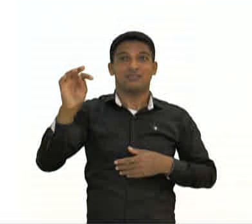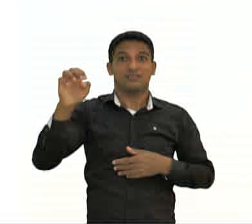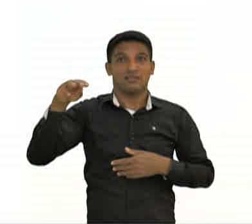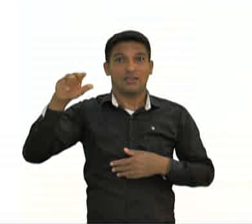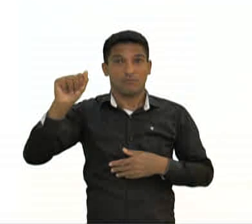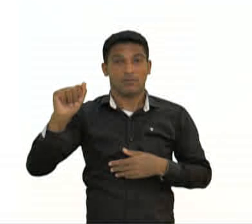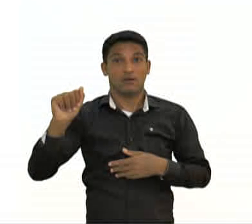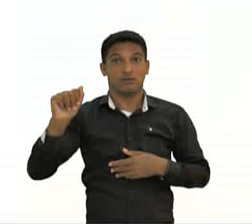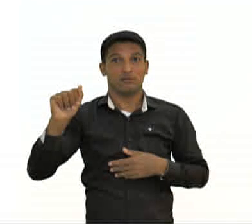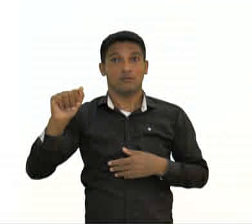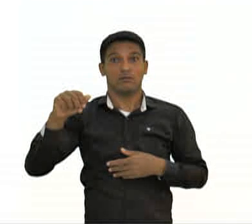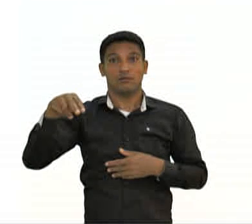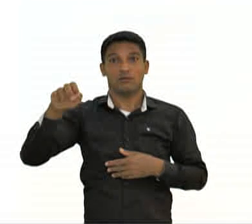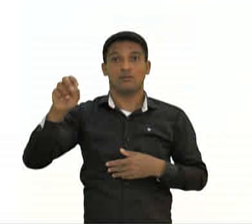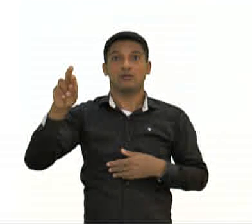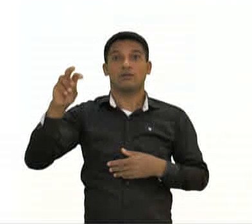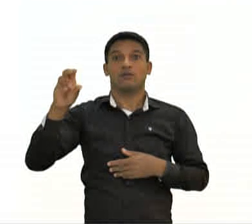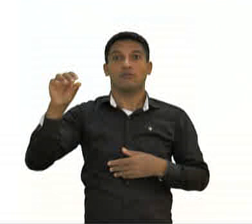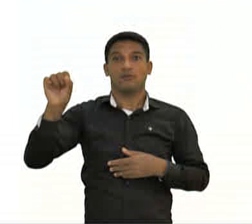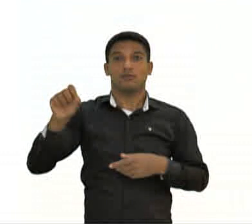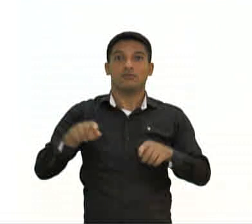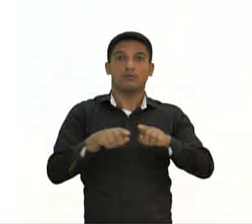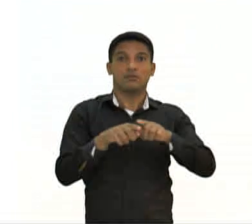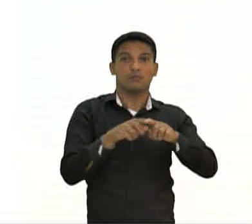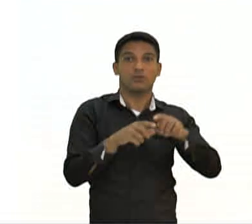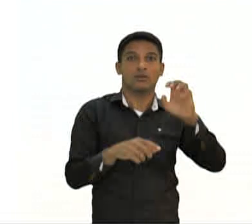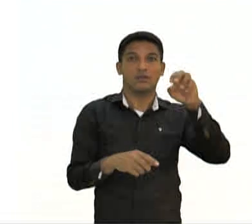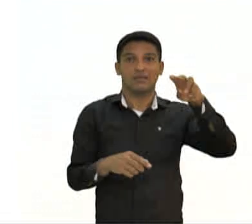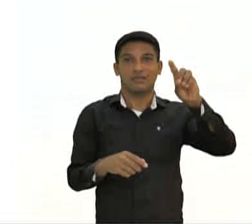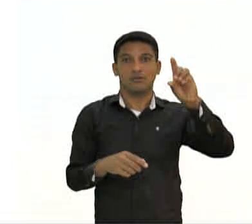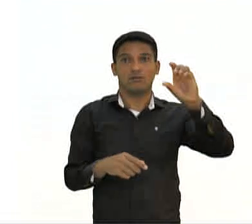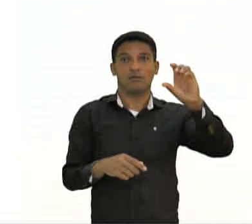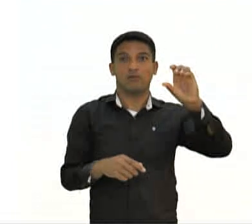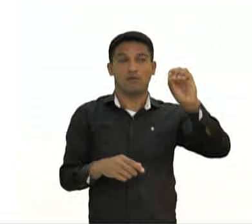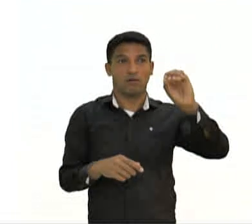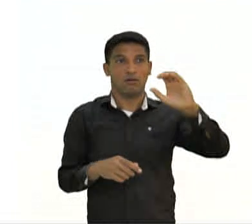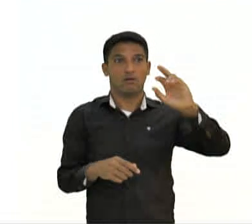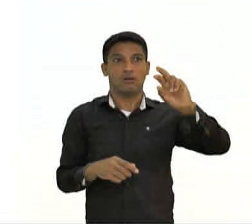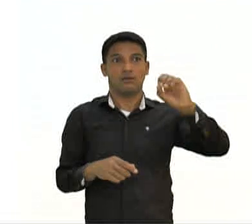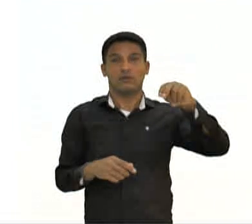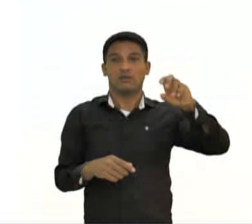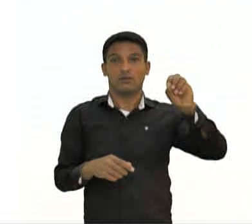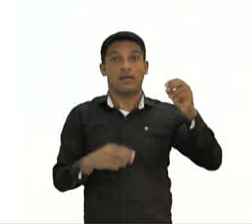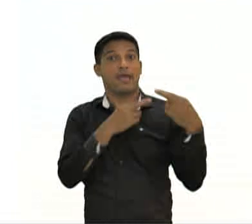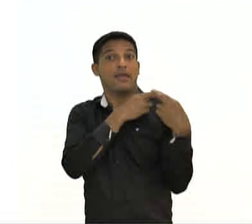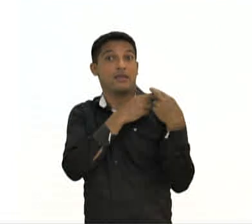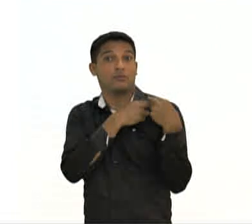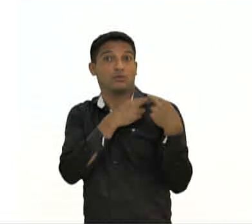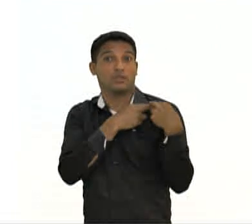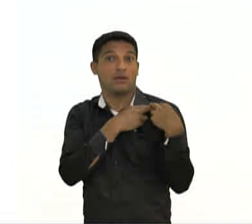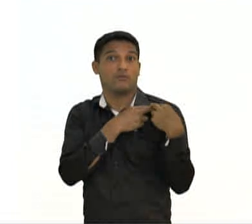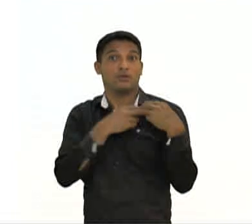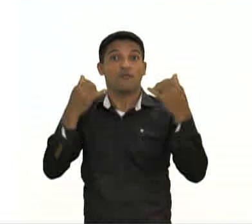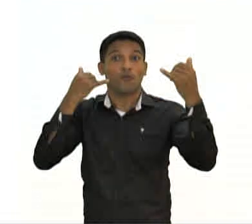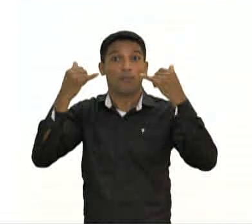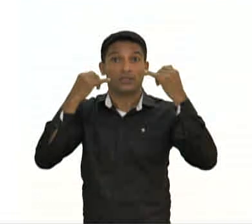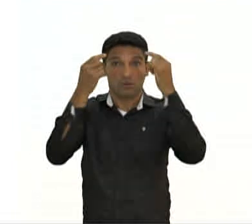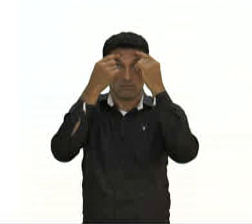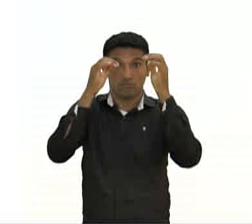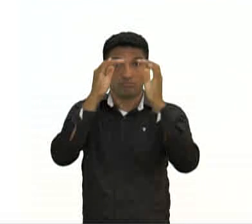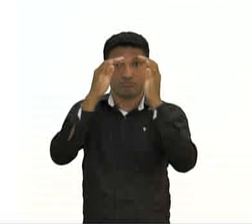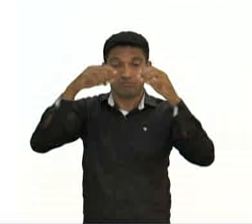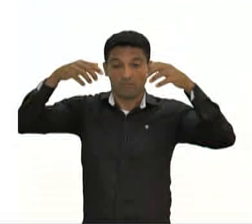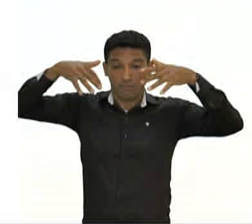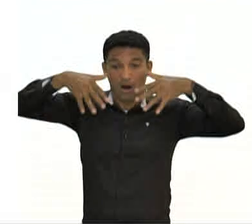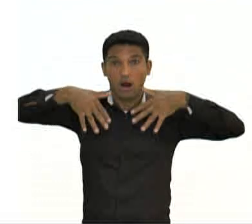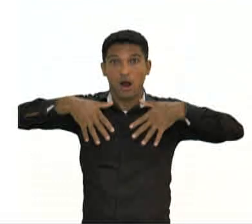e endócrino, são responsáveis pelo controle e comunicação entre os demais sistemas. Enquanto os neurotransmissores são responsáveis pela comunicação exercida